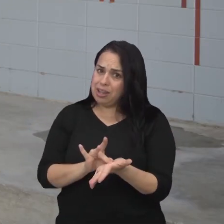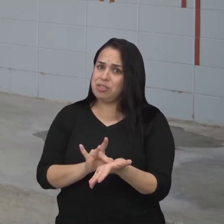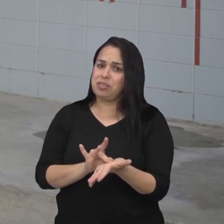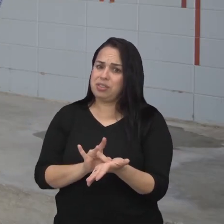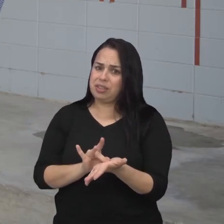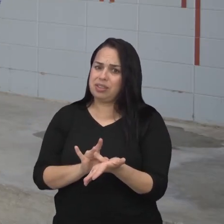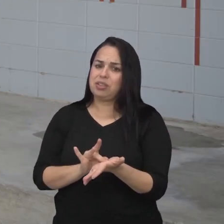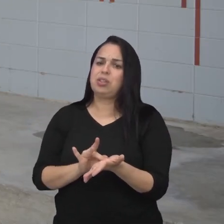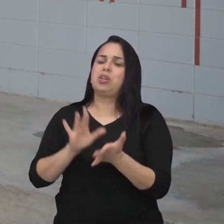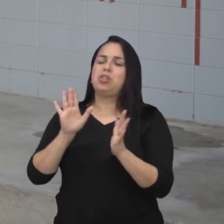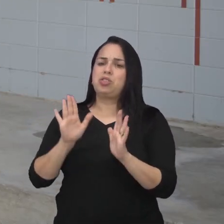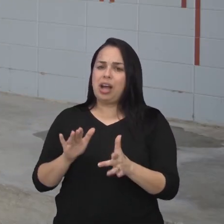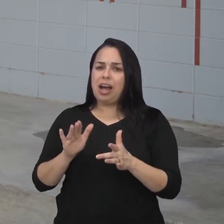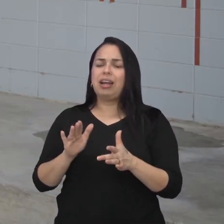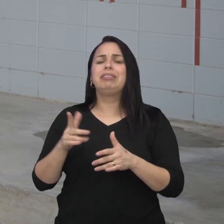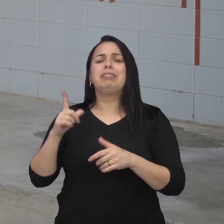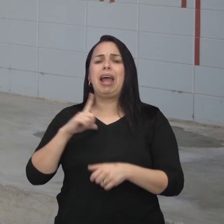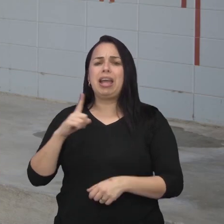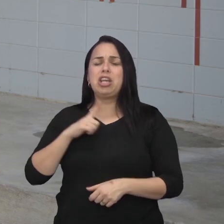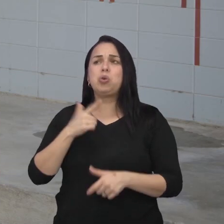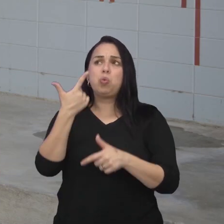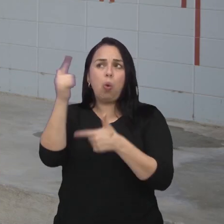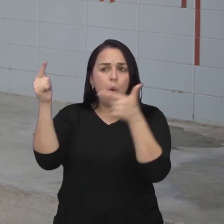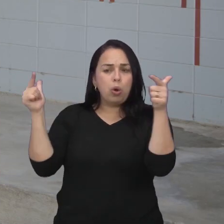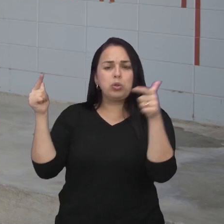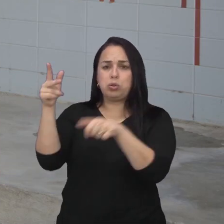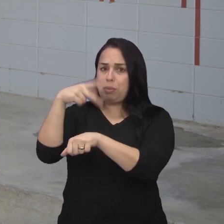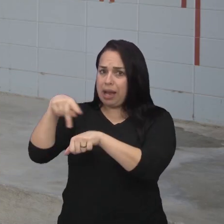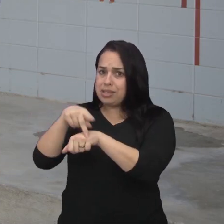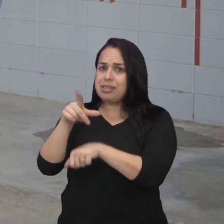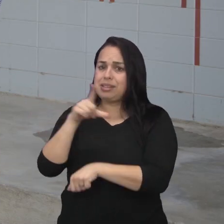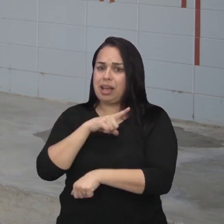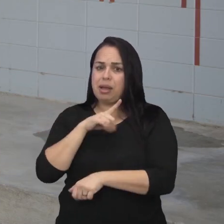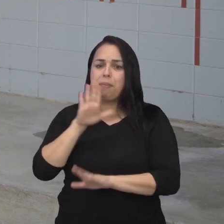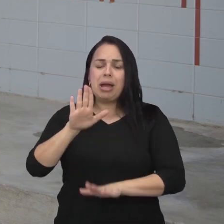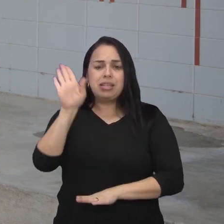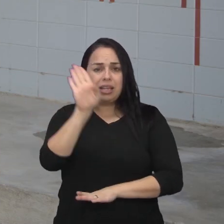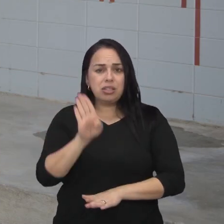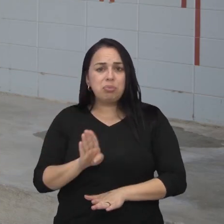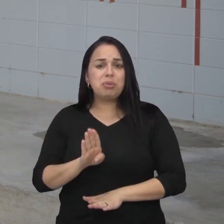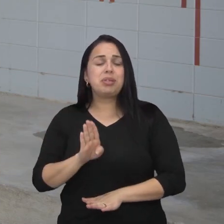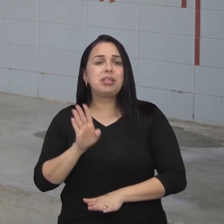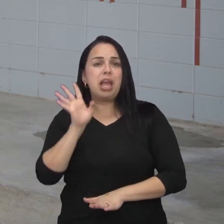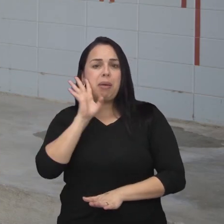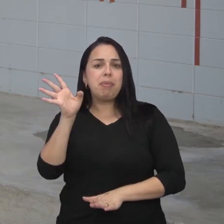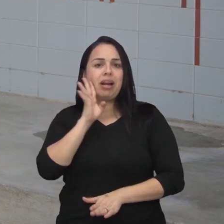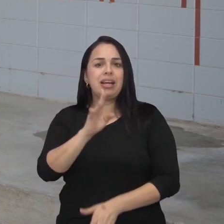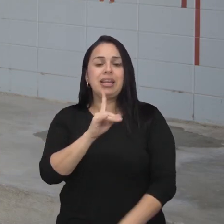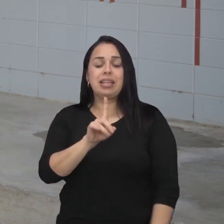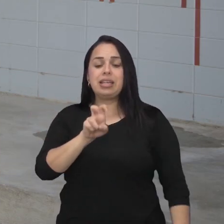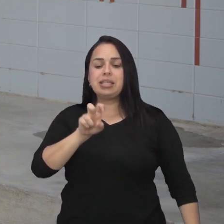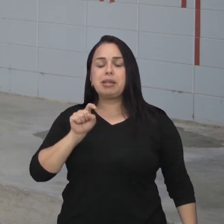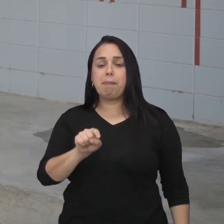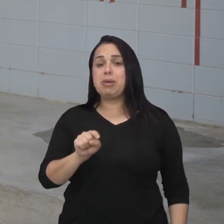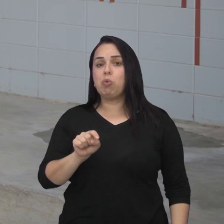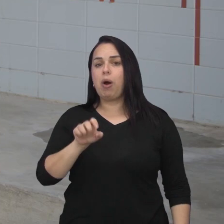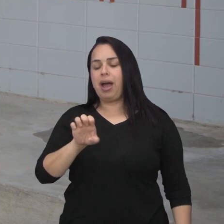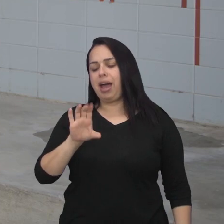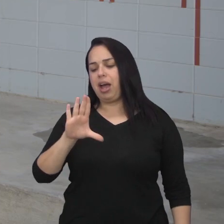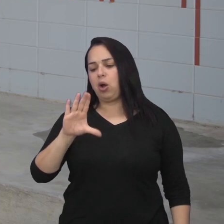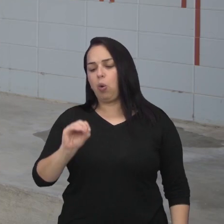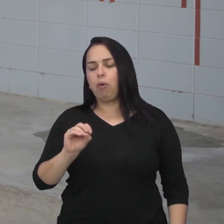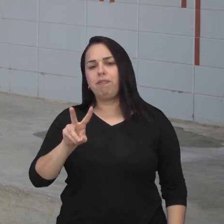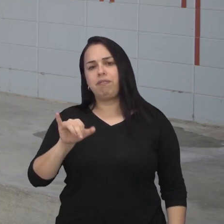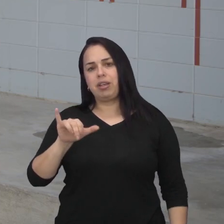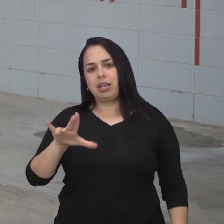Há milhares no mundo e inclusive no Brasil se imagina mais de 15 mil ecovilas. Aqui em São José, onde